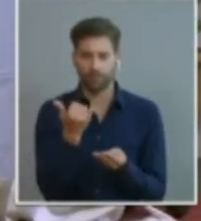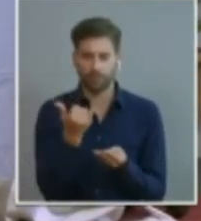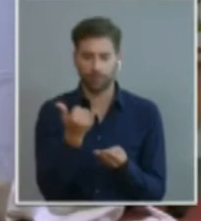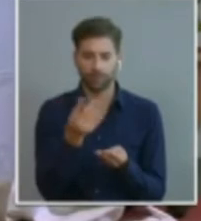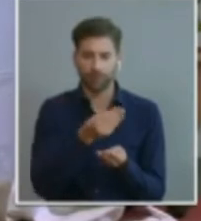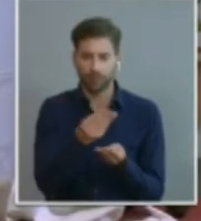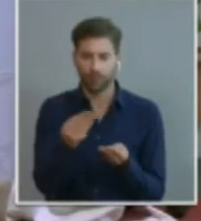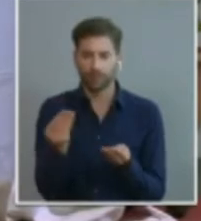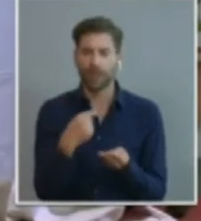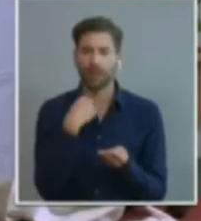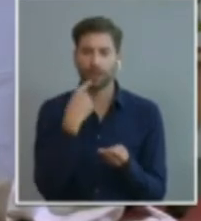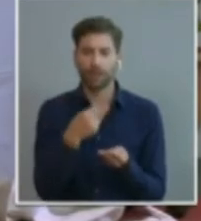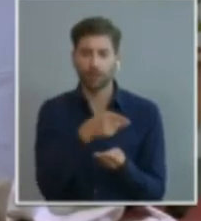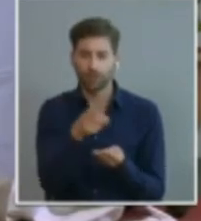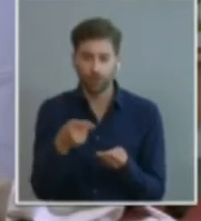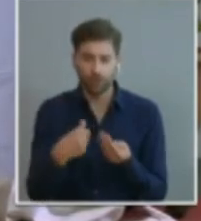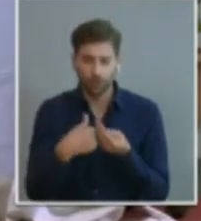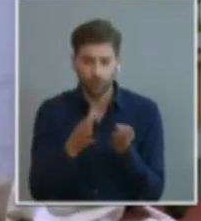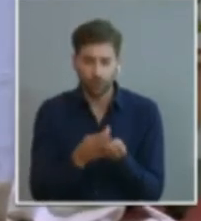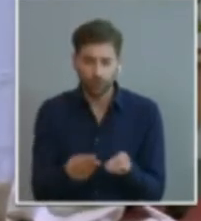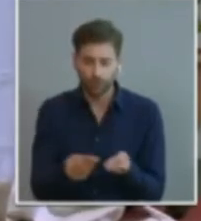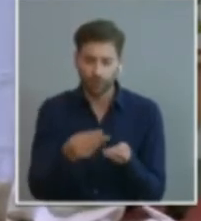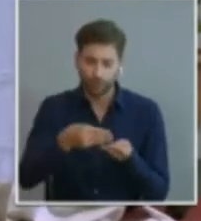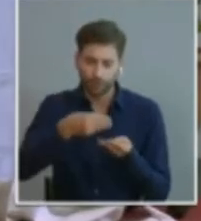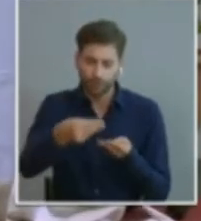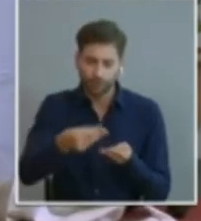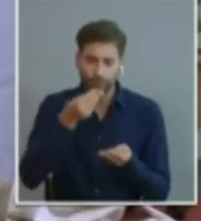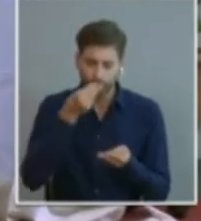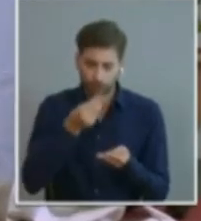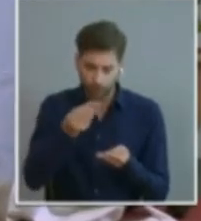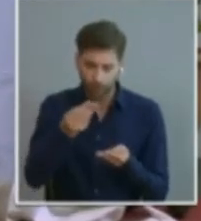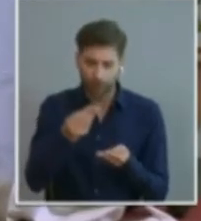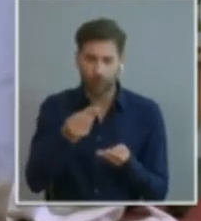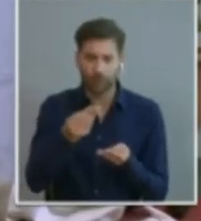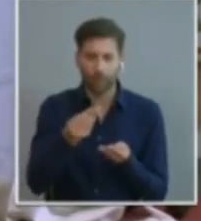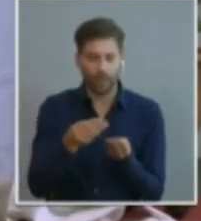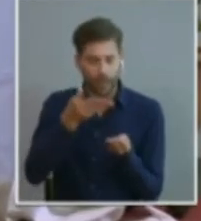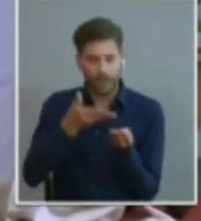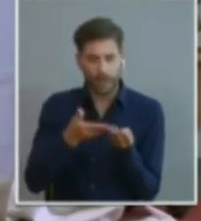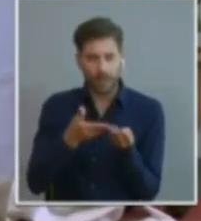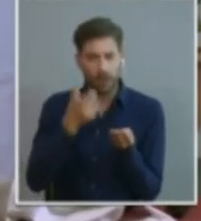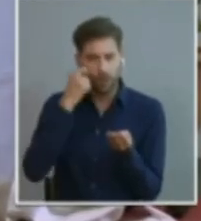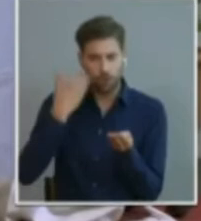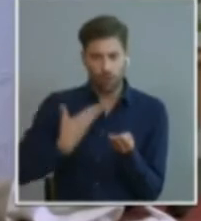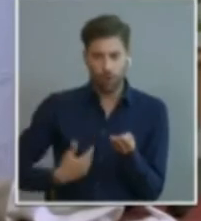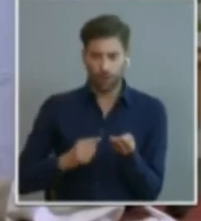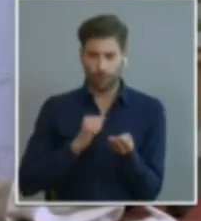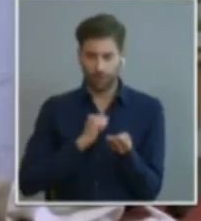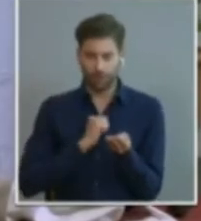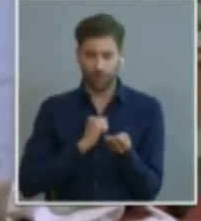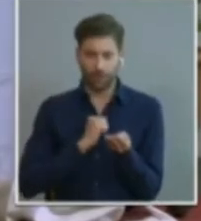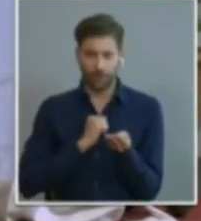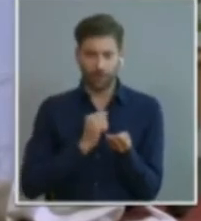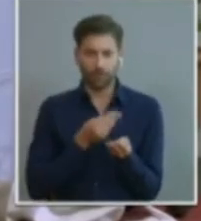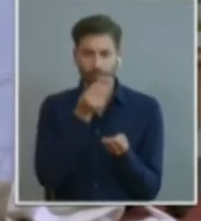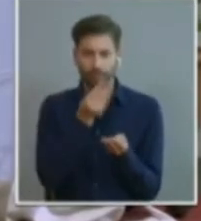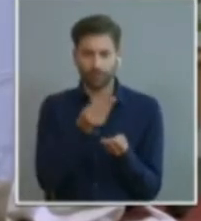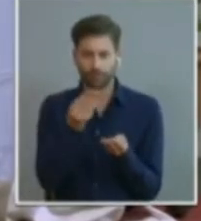dizendo: tomai todos e comai. Isto é o meu corpo, que será entregue por